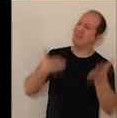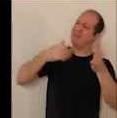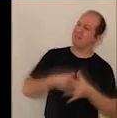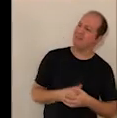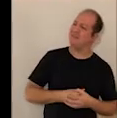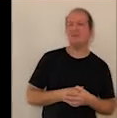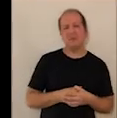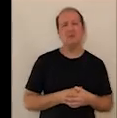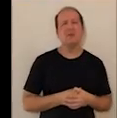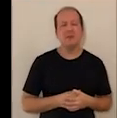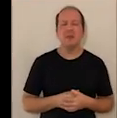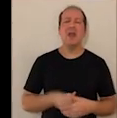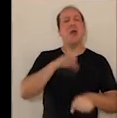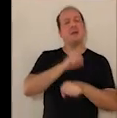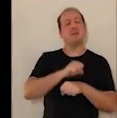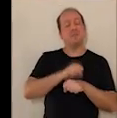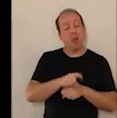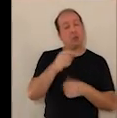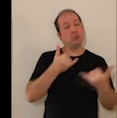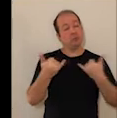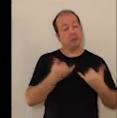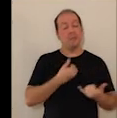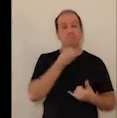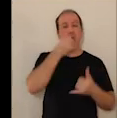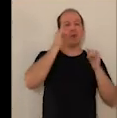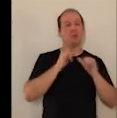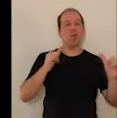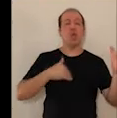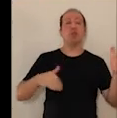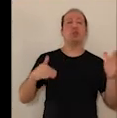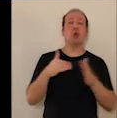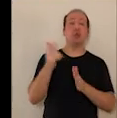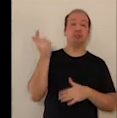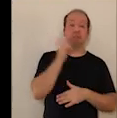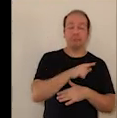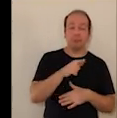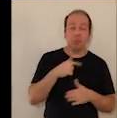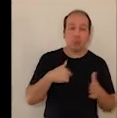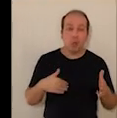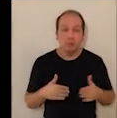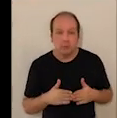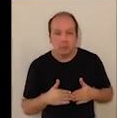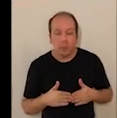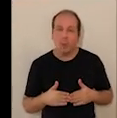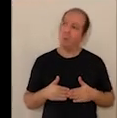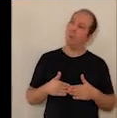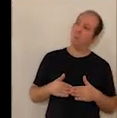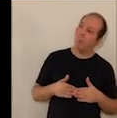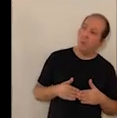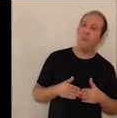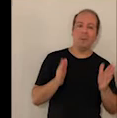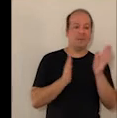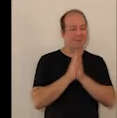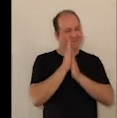Até que enfim. Eu espero que me traga boas notícias. Ambos morderam a isca. Ambos? Ah, estou... Pendo,